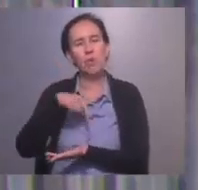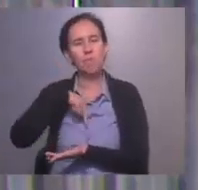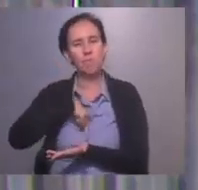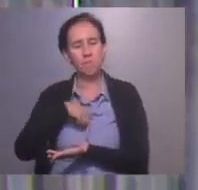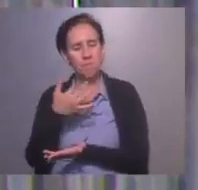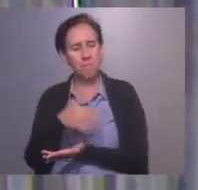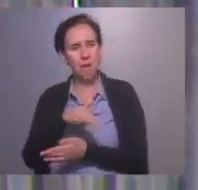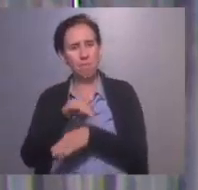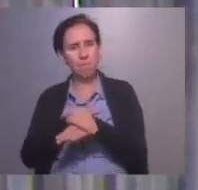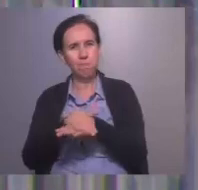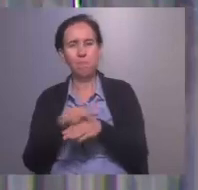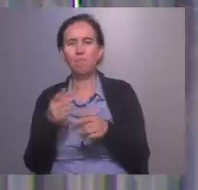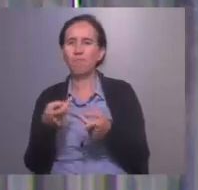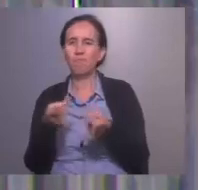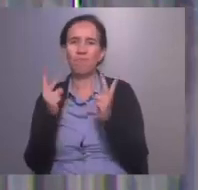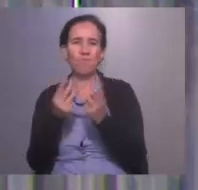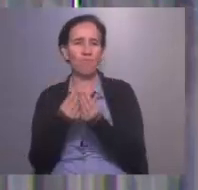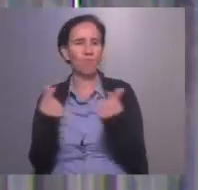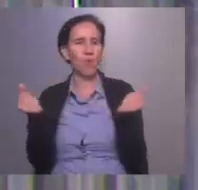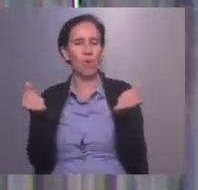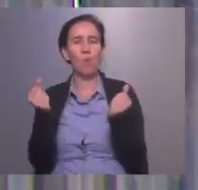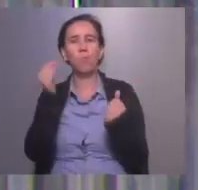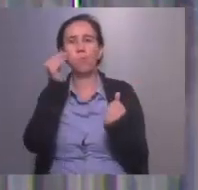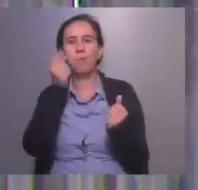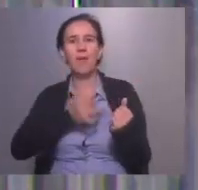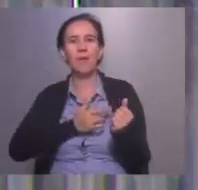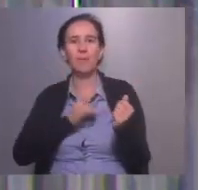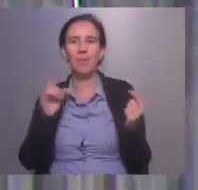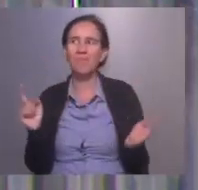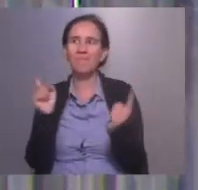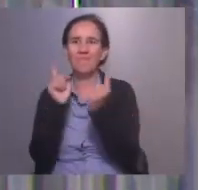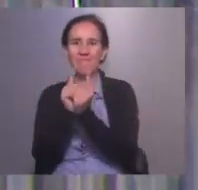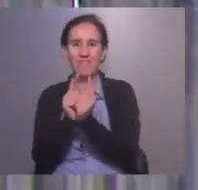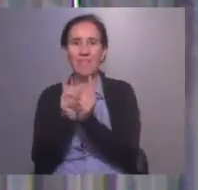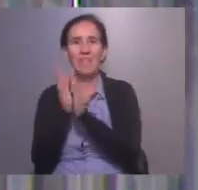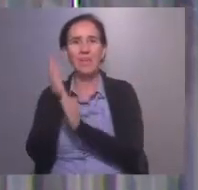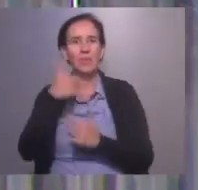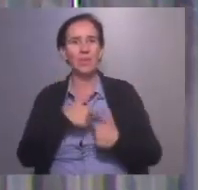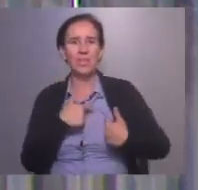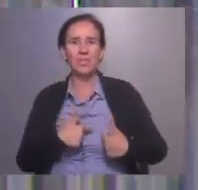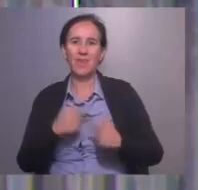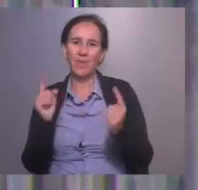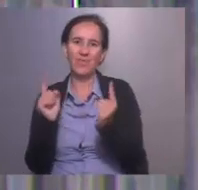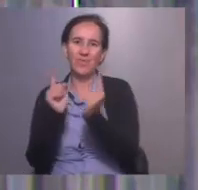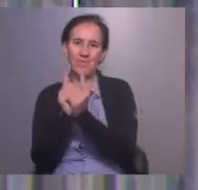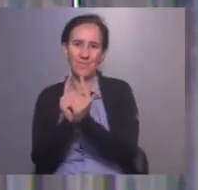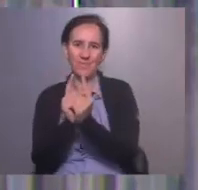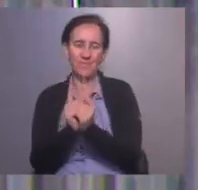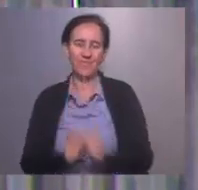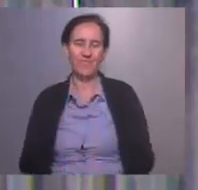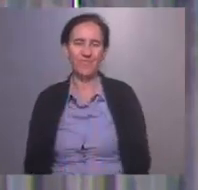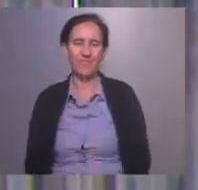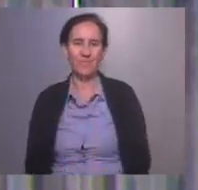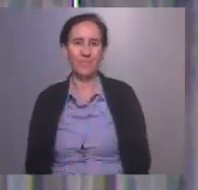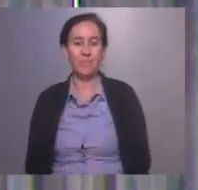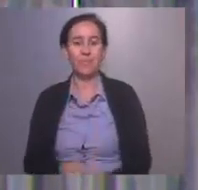mal e conduzia-as até ao amor do Pai, até ao coração de Deus. A